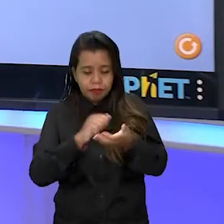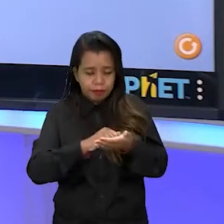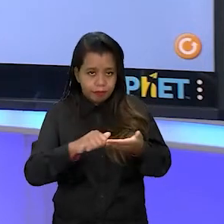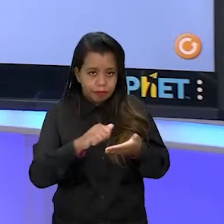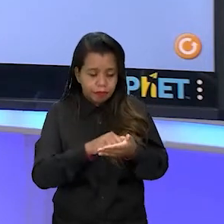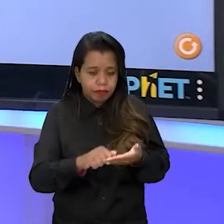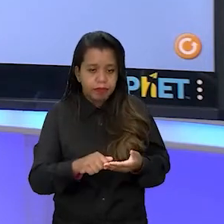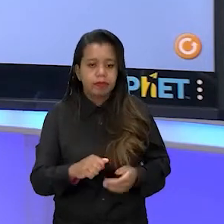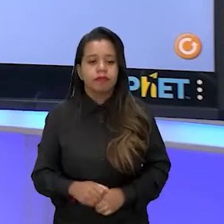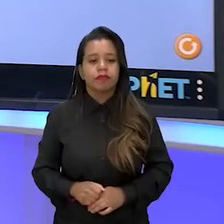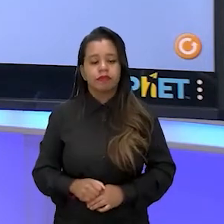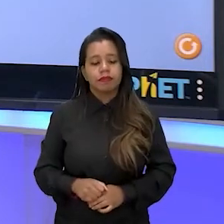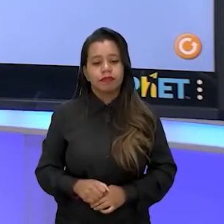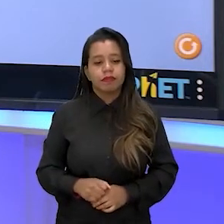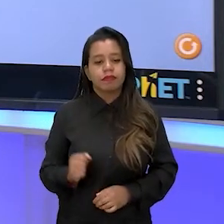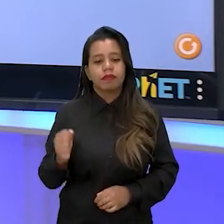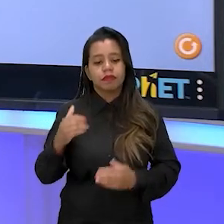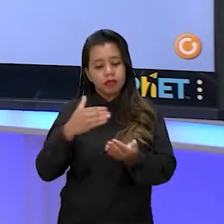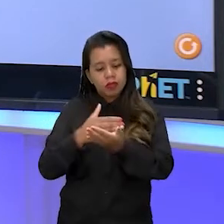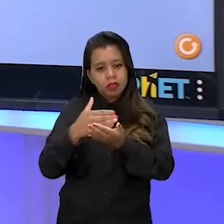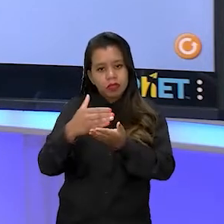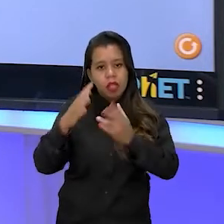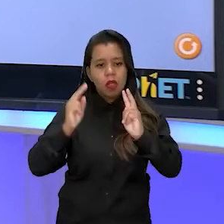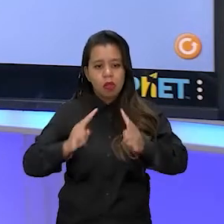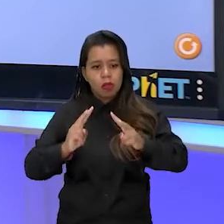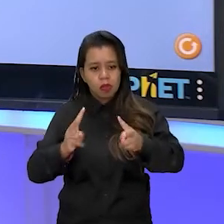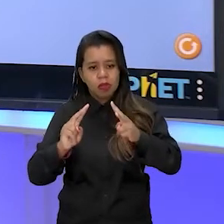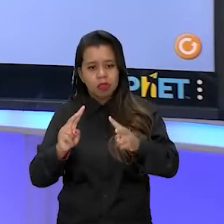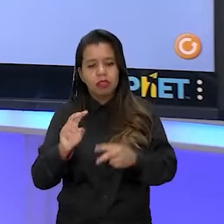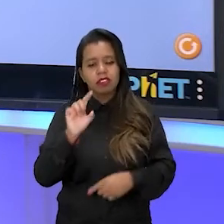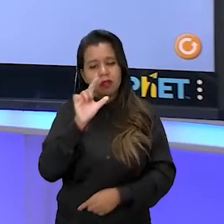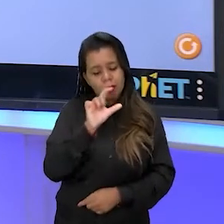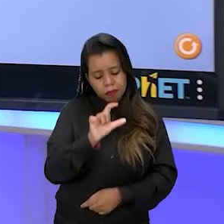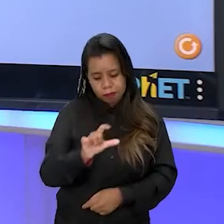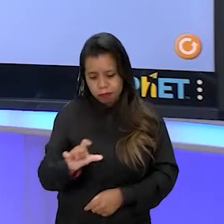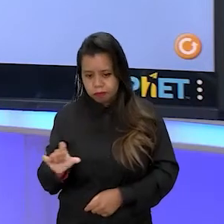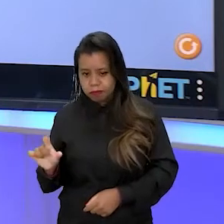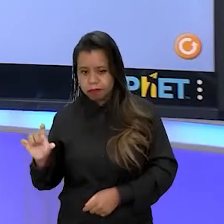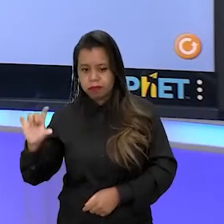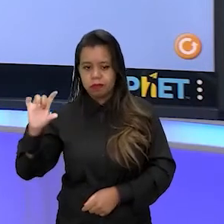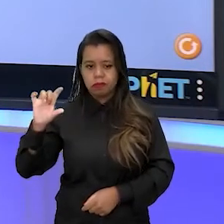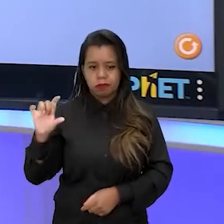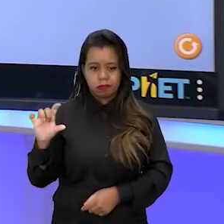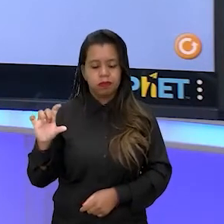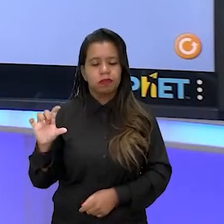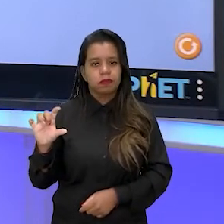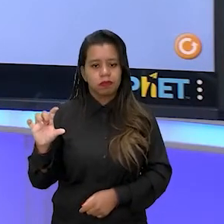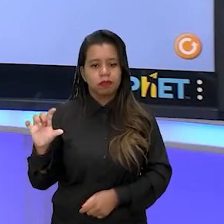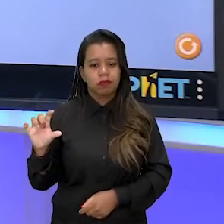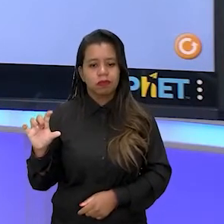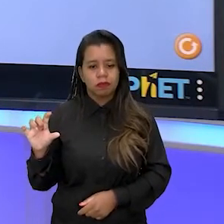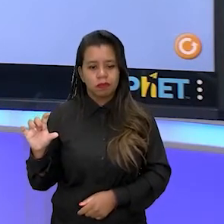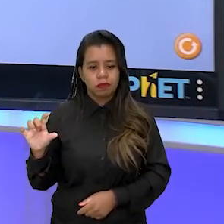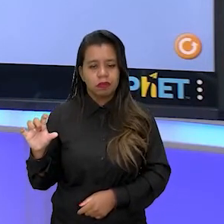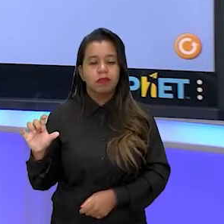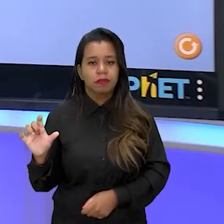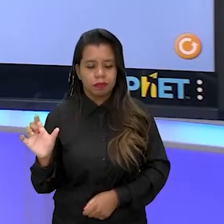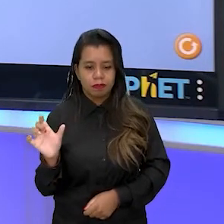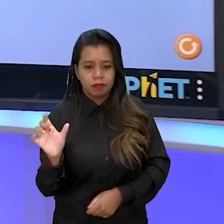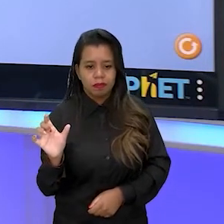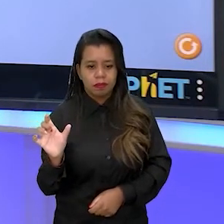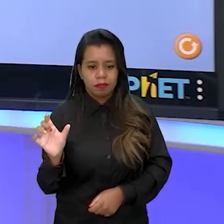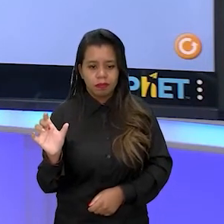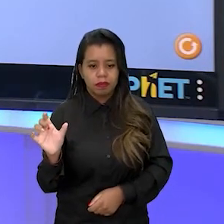aí a nossa lâmpada. Para eu continuar fechando o circuito, eu vou pegar mais um pedaço de fio, anexar aqui a lâmpada, ó.